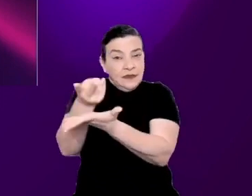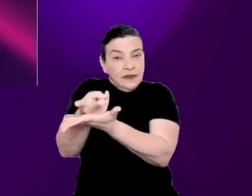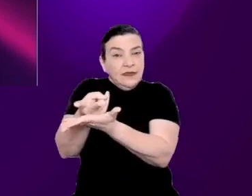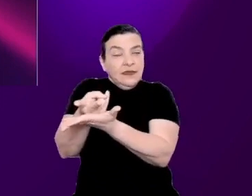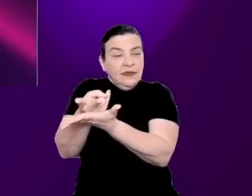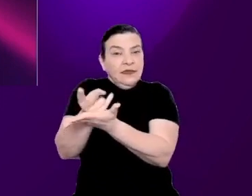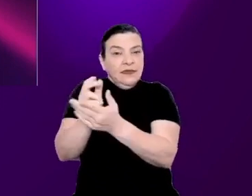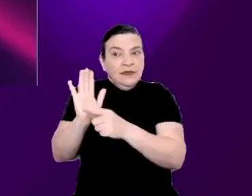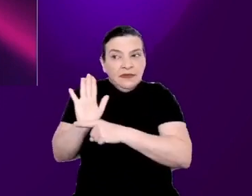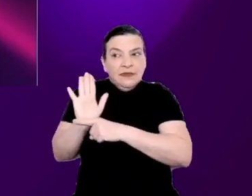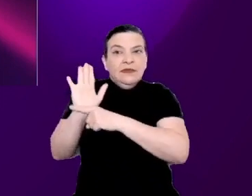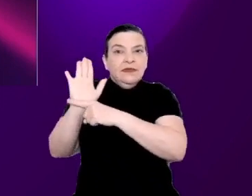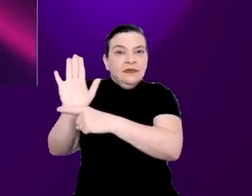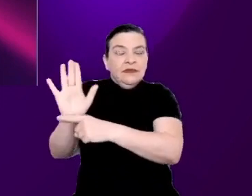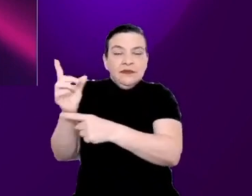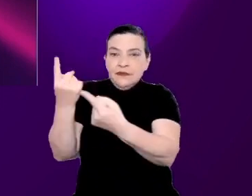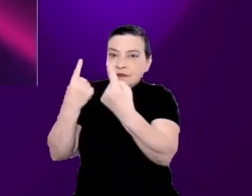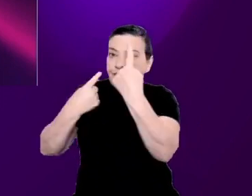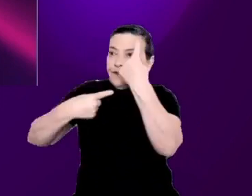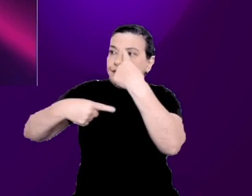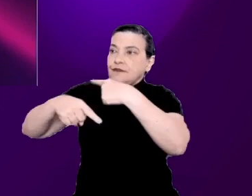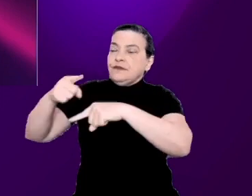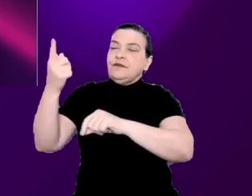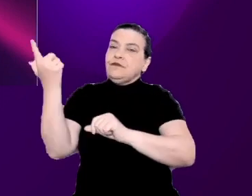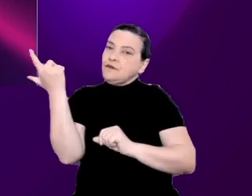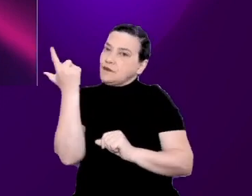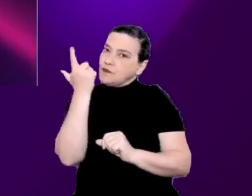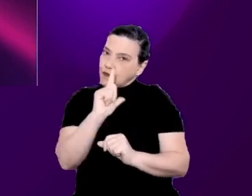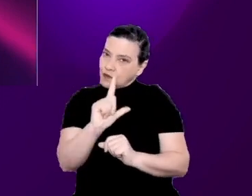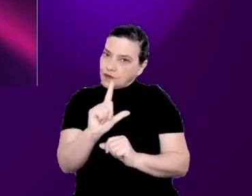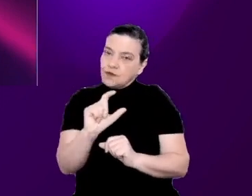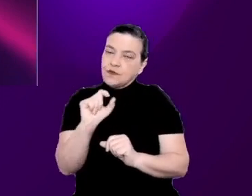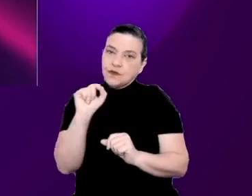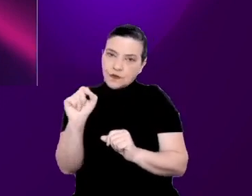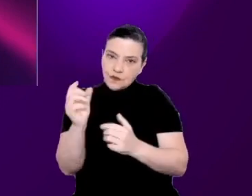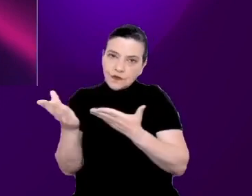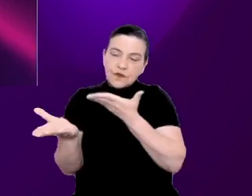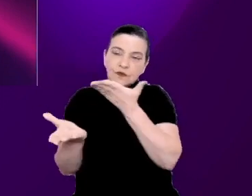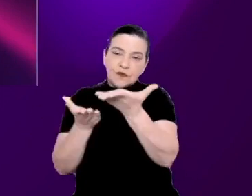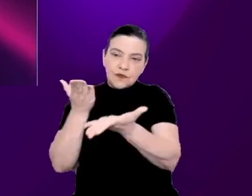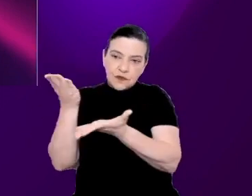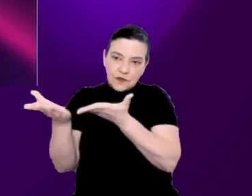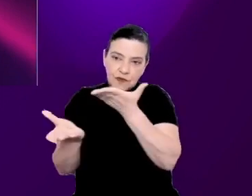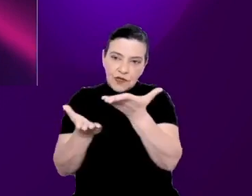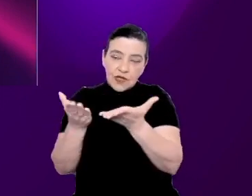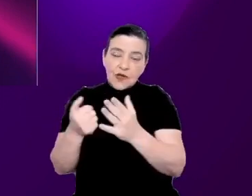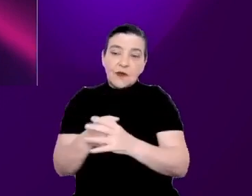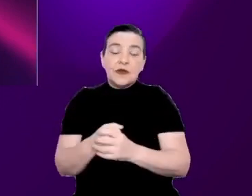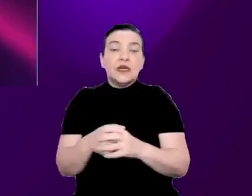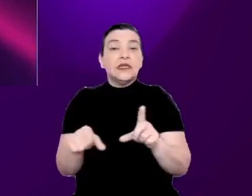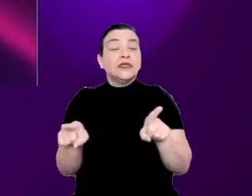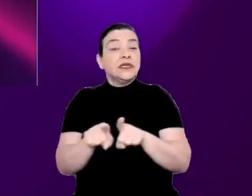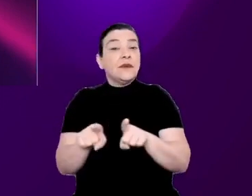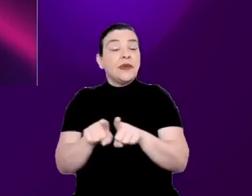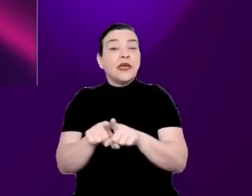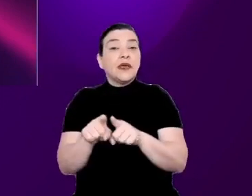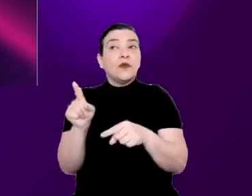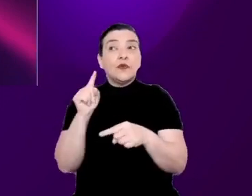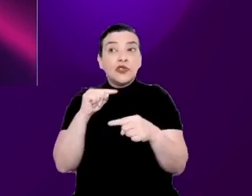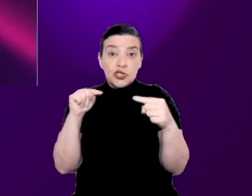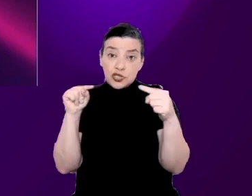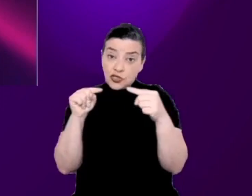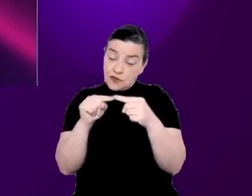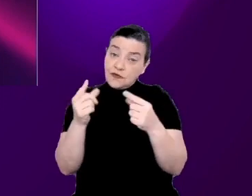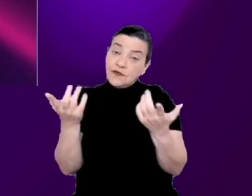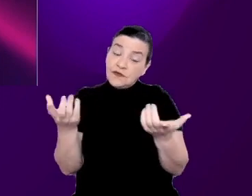para alcançar os resultados previamente definidos, terapêuticos previamente definidos, com um objetivo de melhorar a